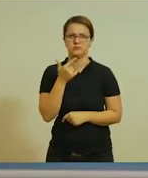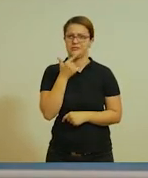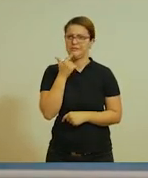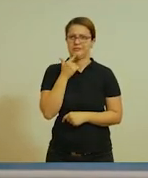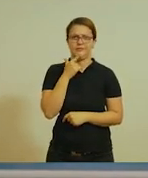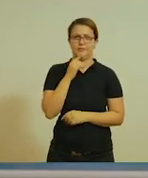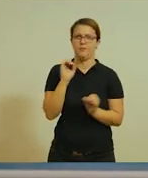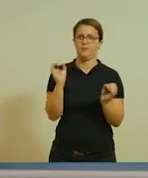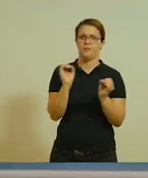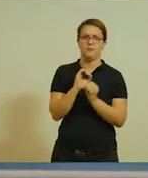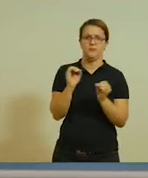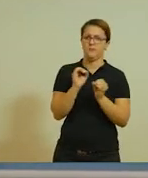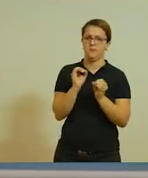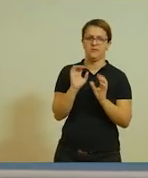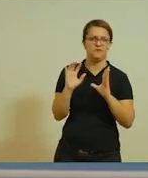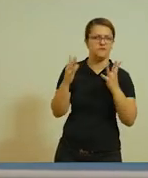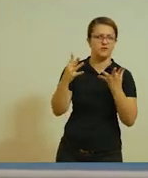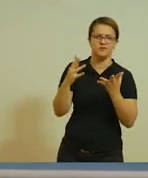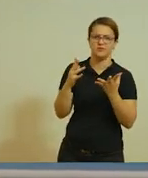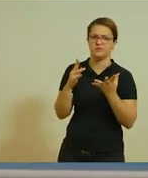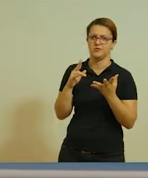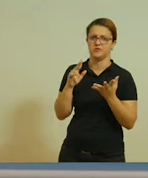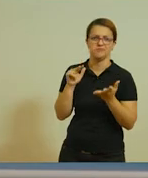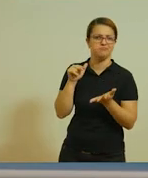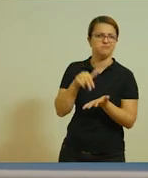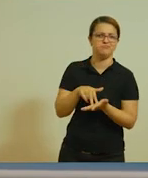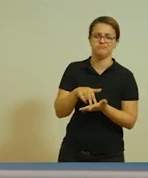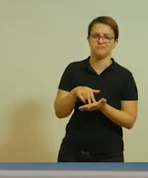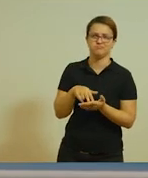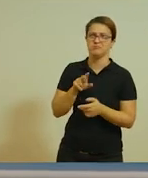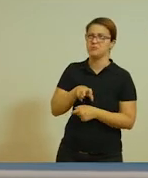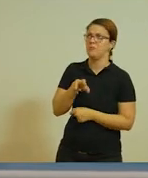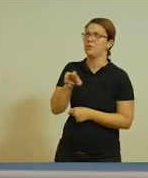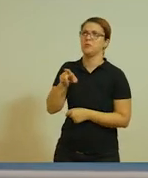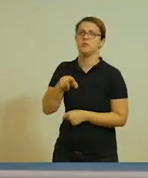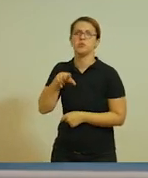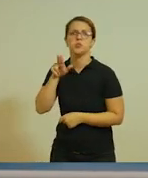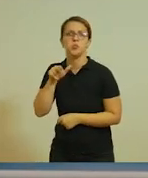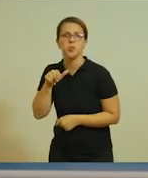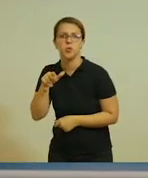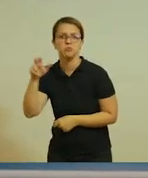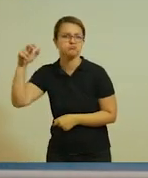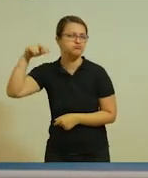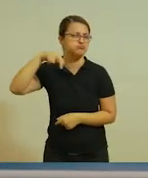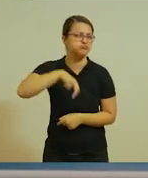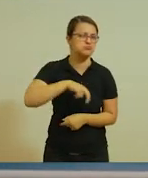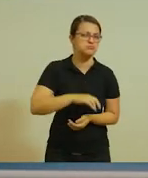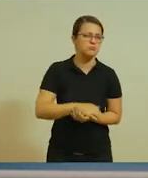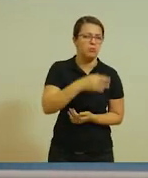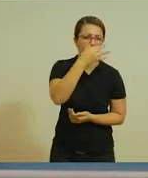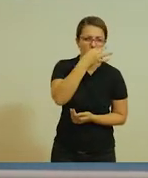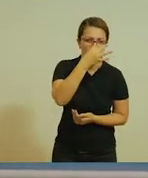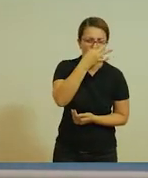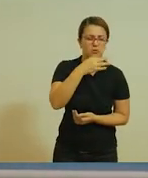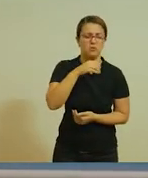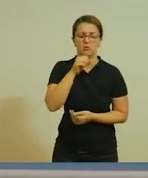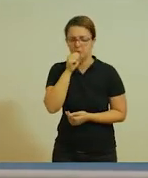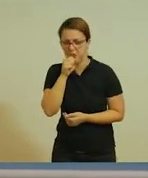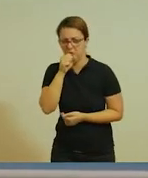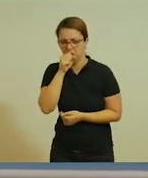ria, em festa não aparecia. Não subia a escada, nem descia. Não estava resfriada, mas